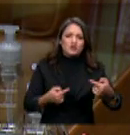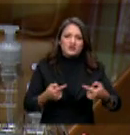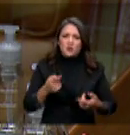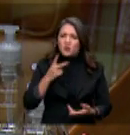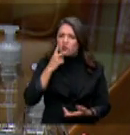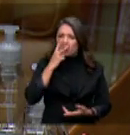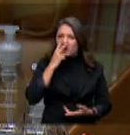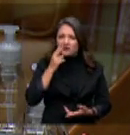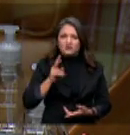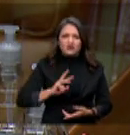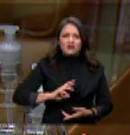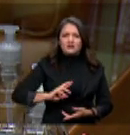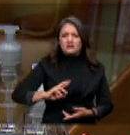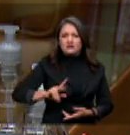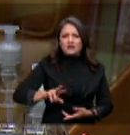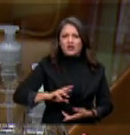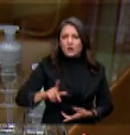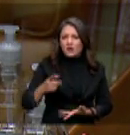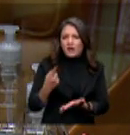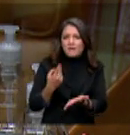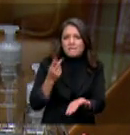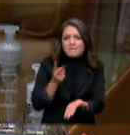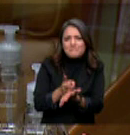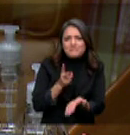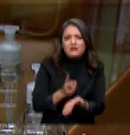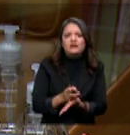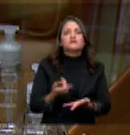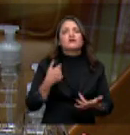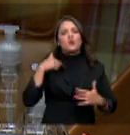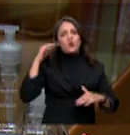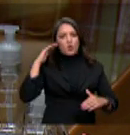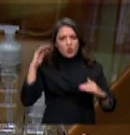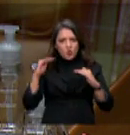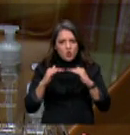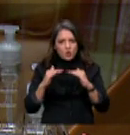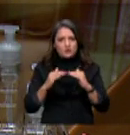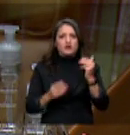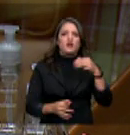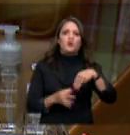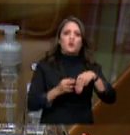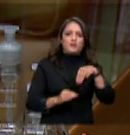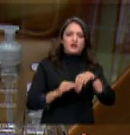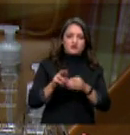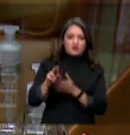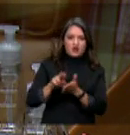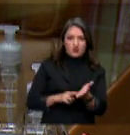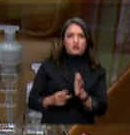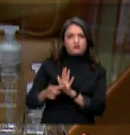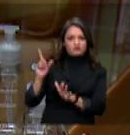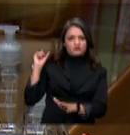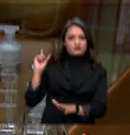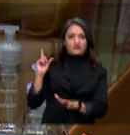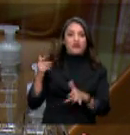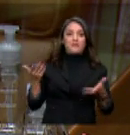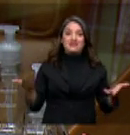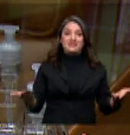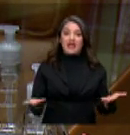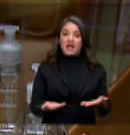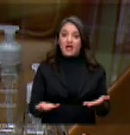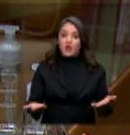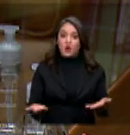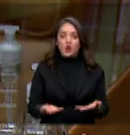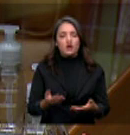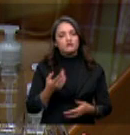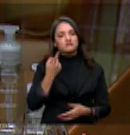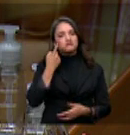parece que seja rigorosamente a mesma. Acompanhei, Sua Excelência, o ministro relator, e, neste caso, no entanto, estou